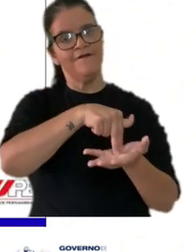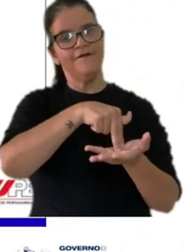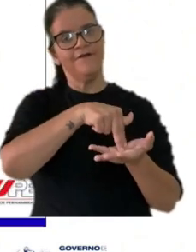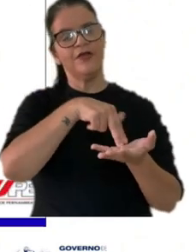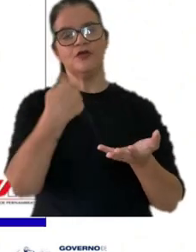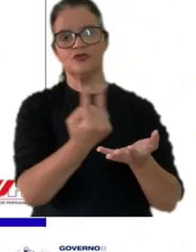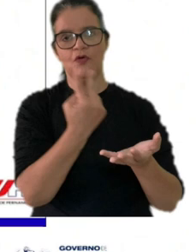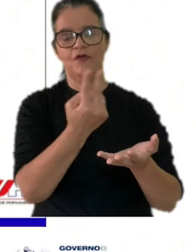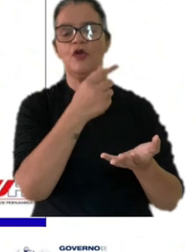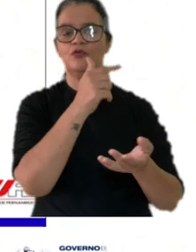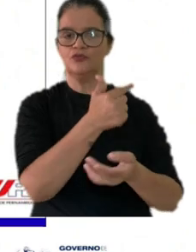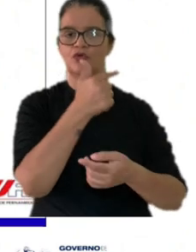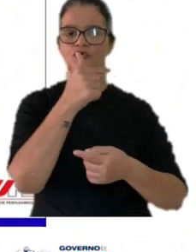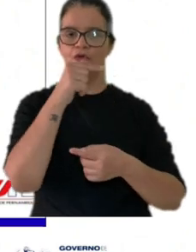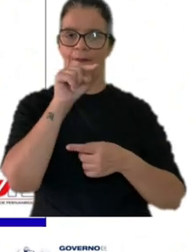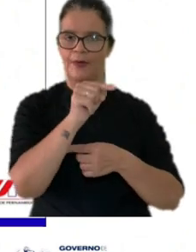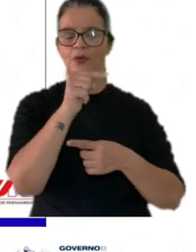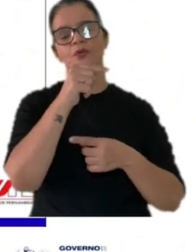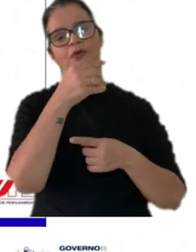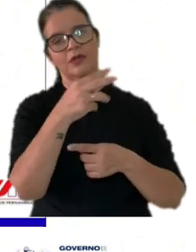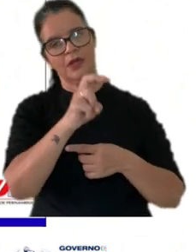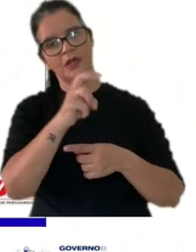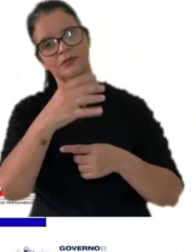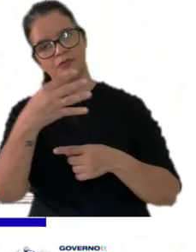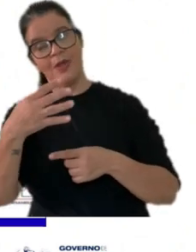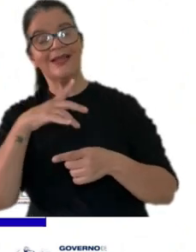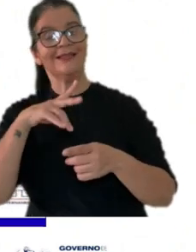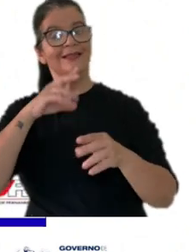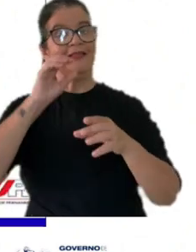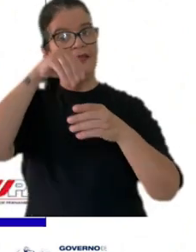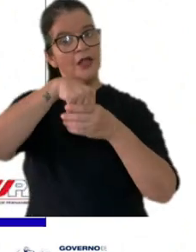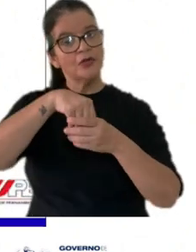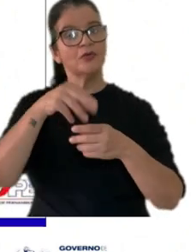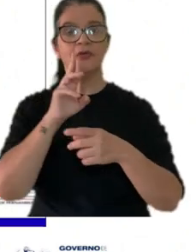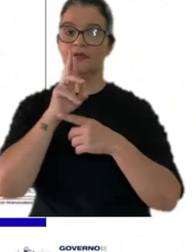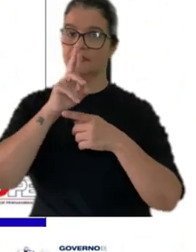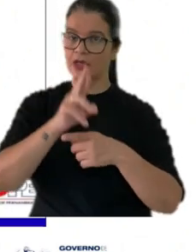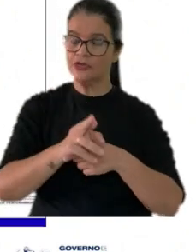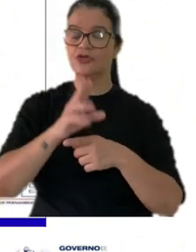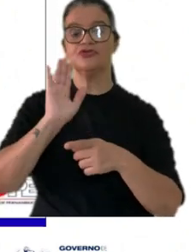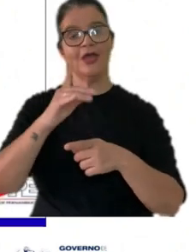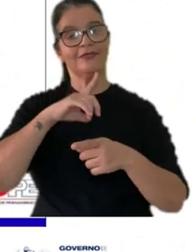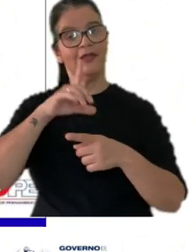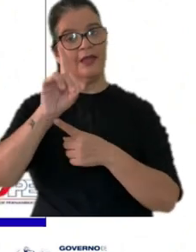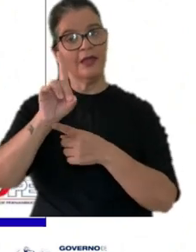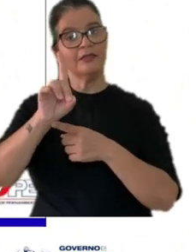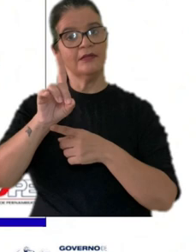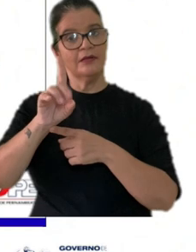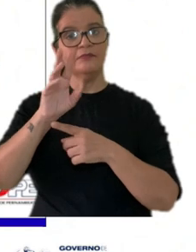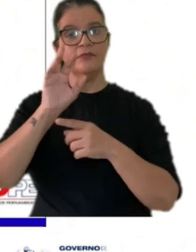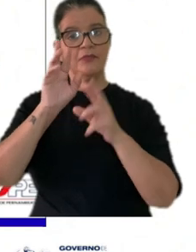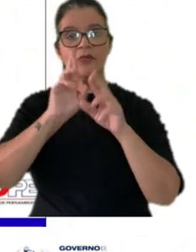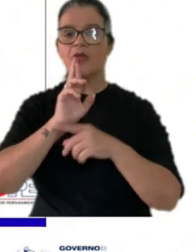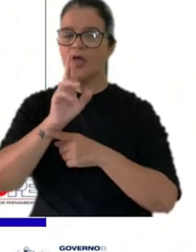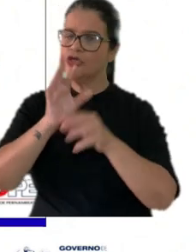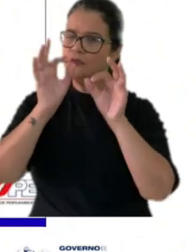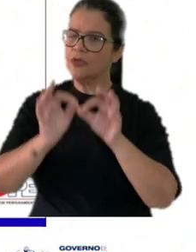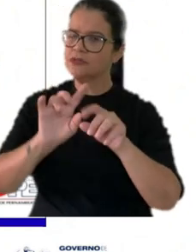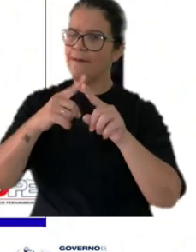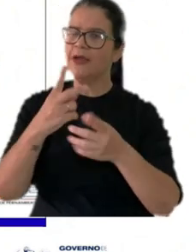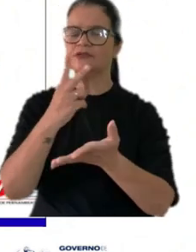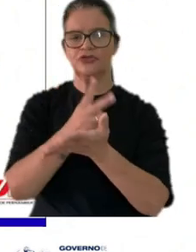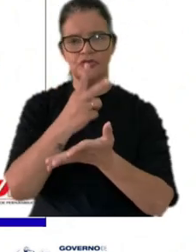.544 dentro dessa perspectiva a gente já tem a letra D como alternativa mas a gente vai continuar